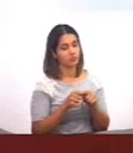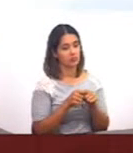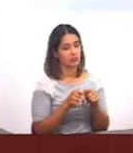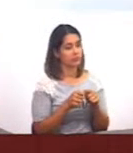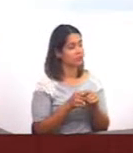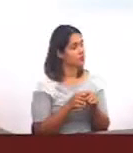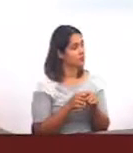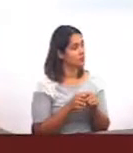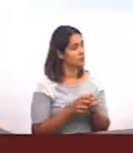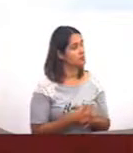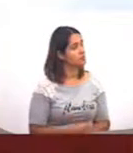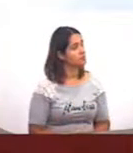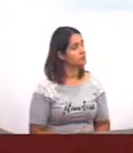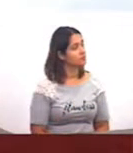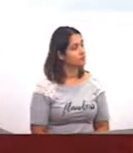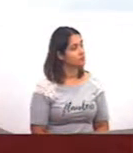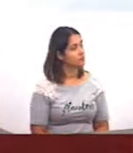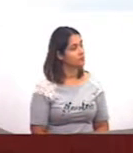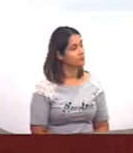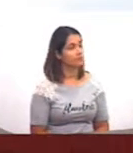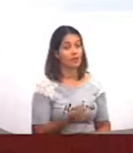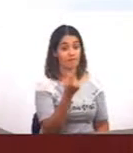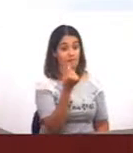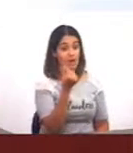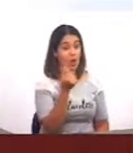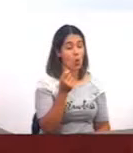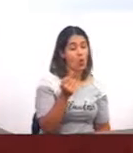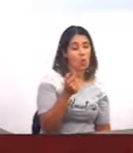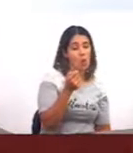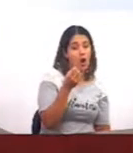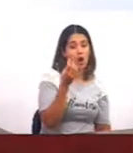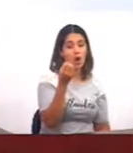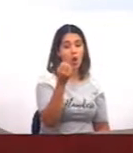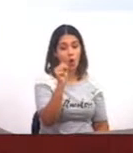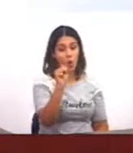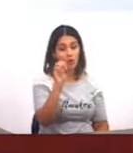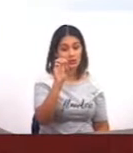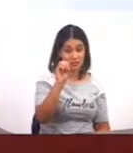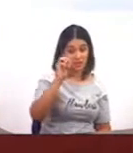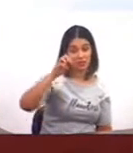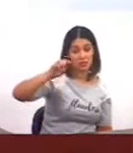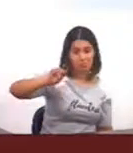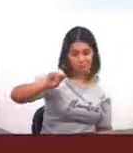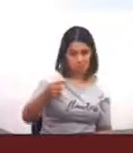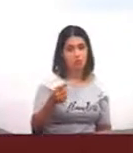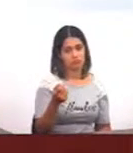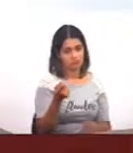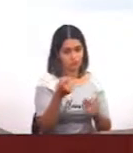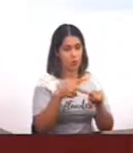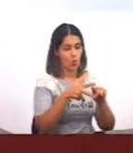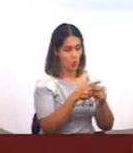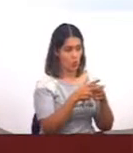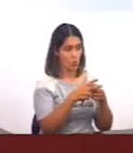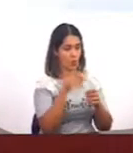um investimento de aproximadamente 80 mil. No local serão instalados 42 postes de